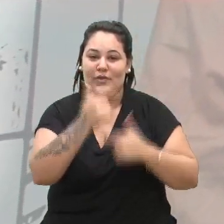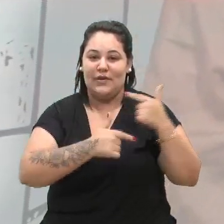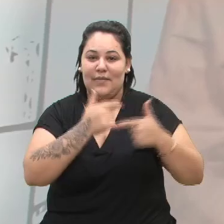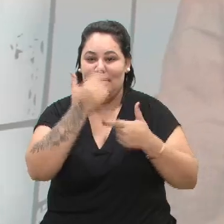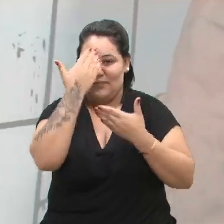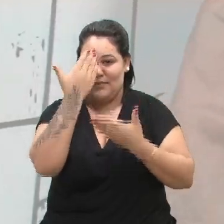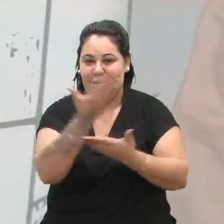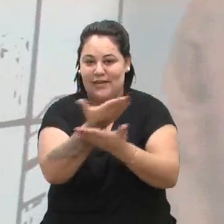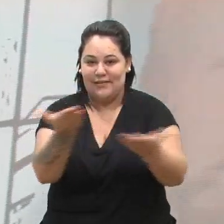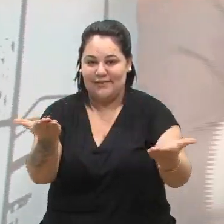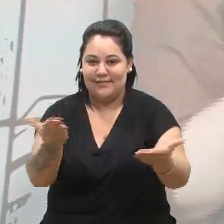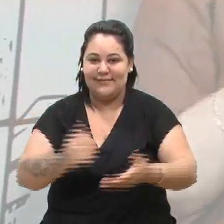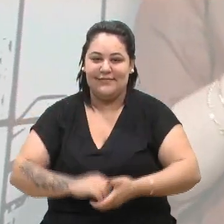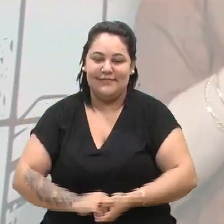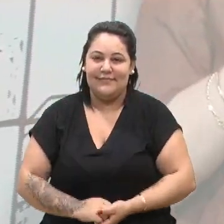obrigado a todos obrigada